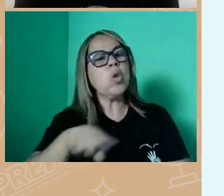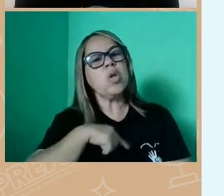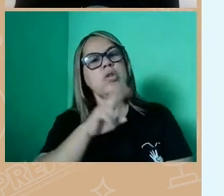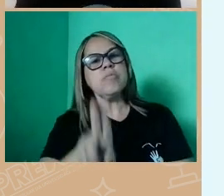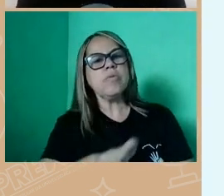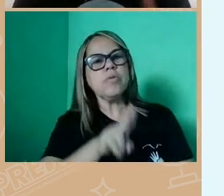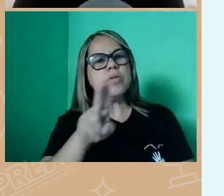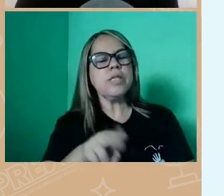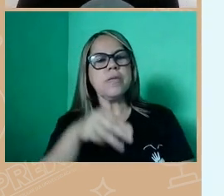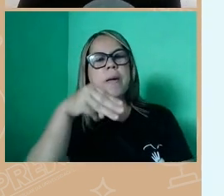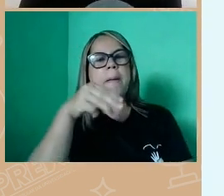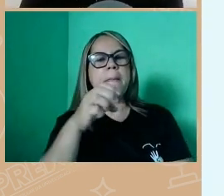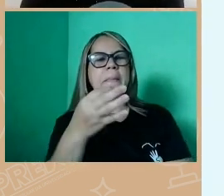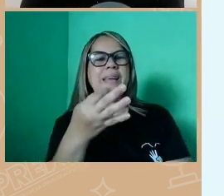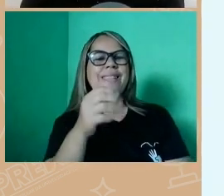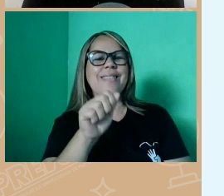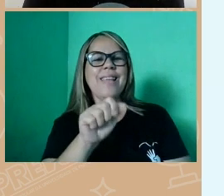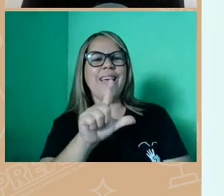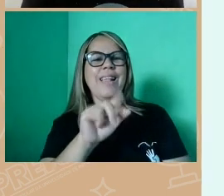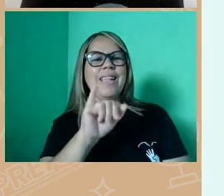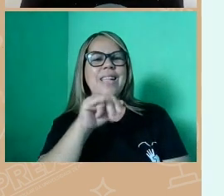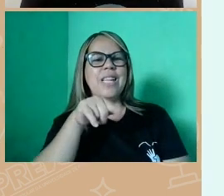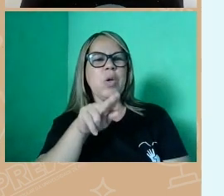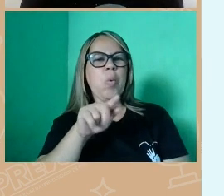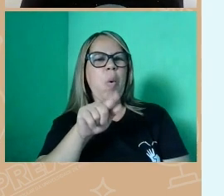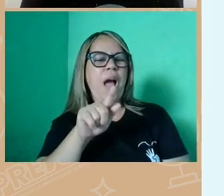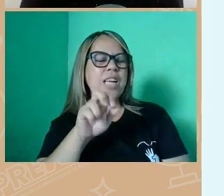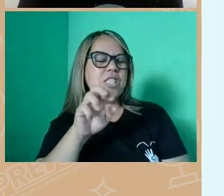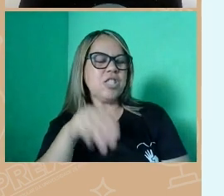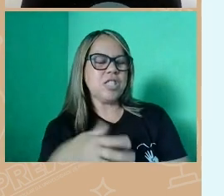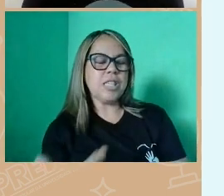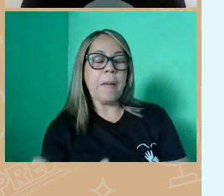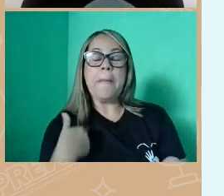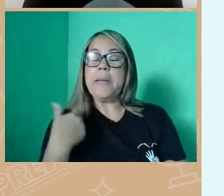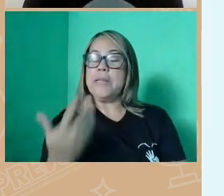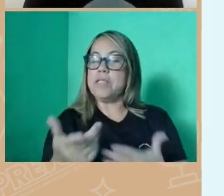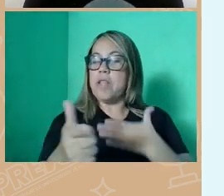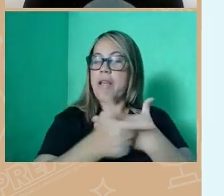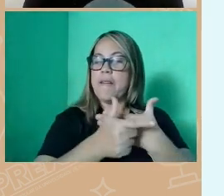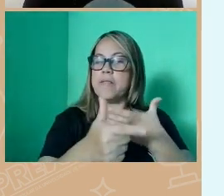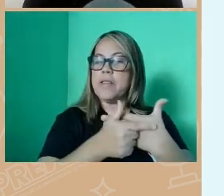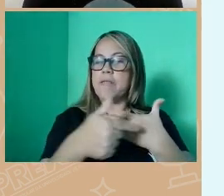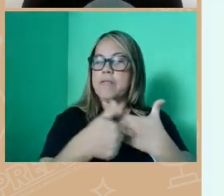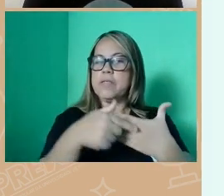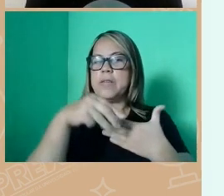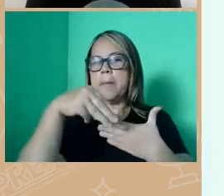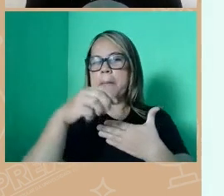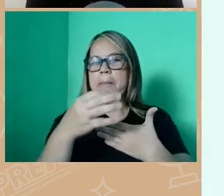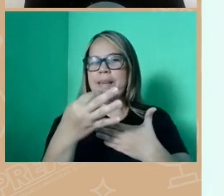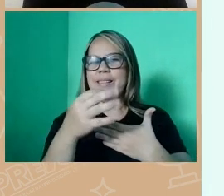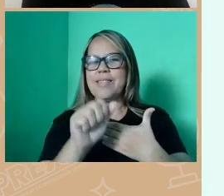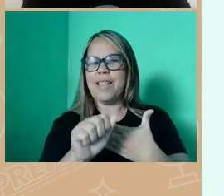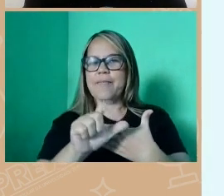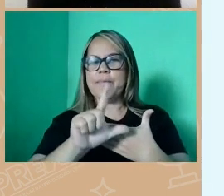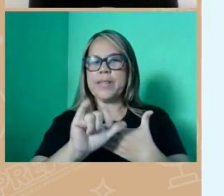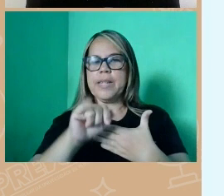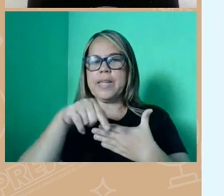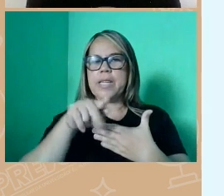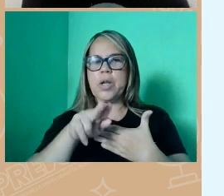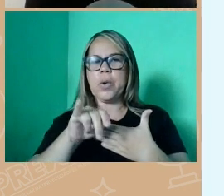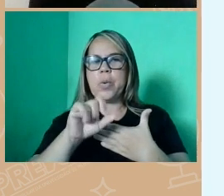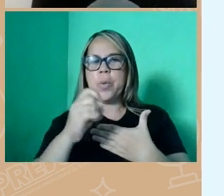a metalinguagem. E aí, por isso que a função metalinguística é a que pode ser mais